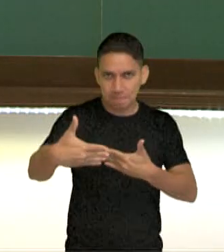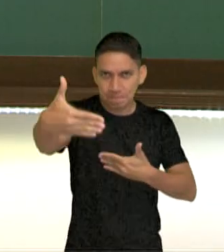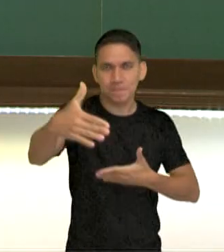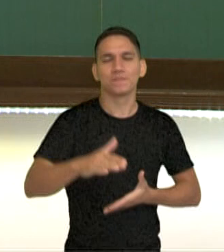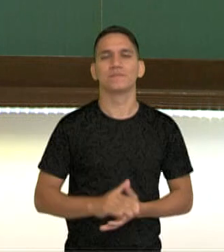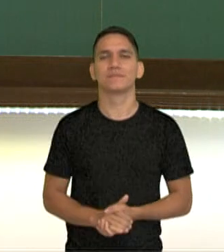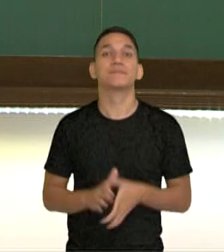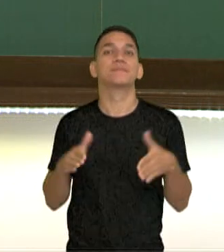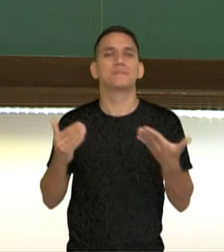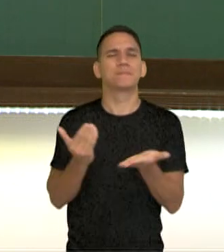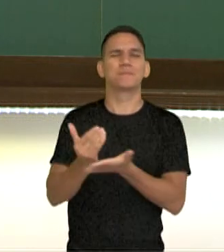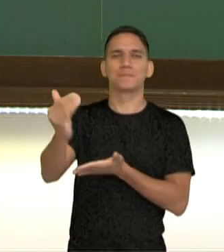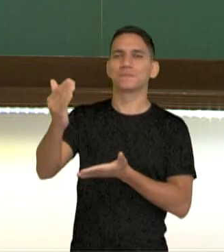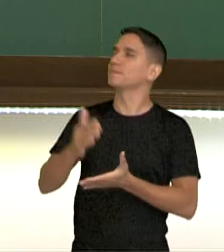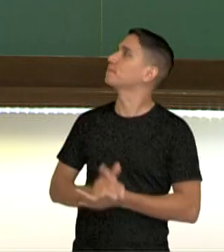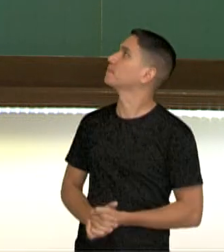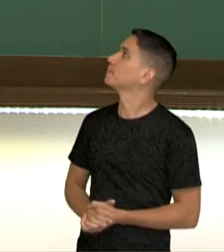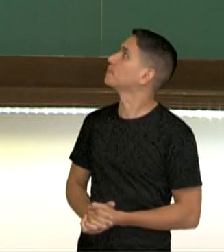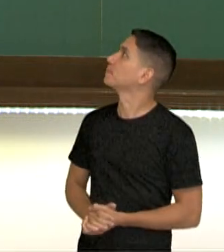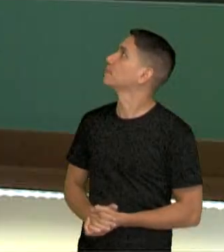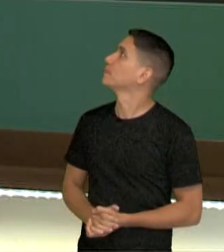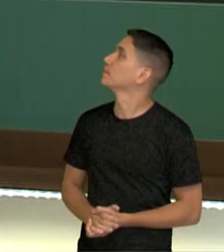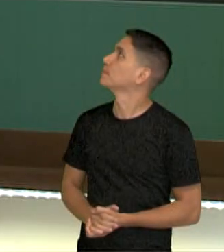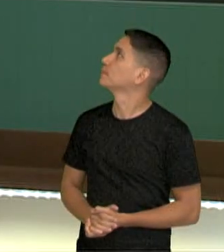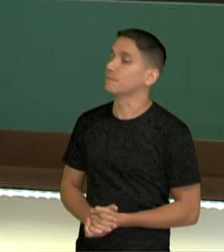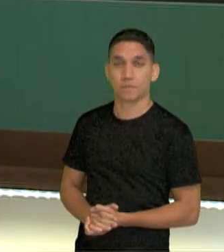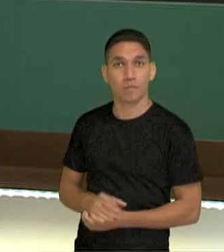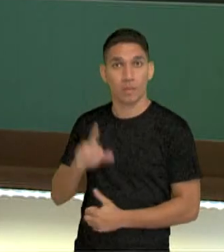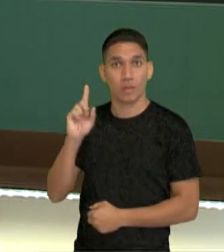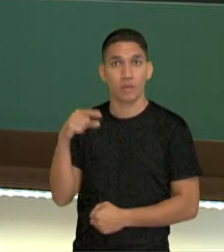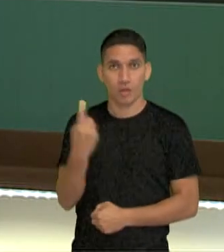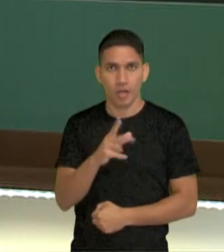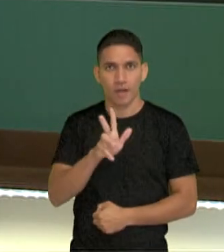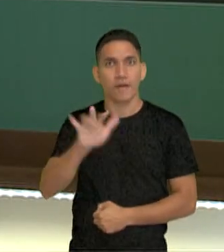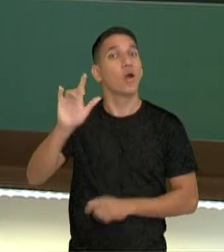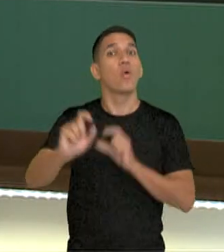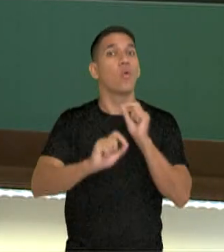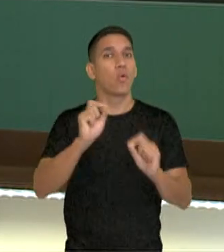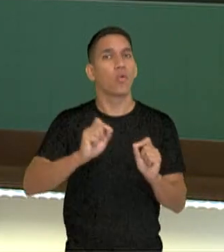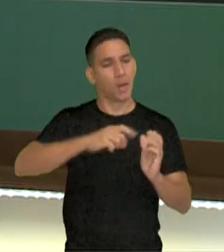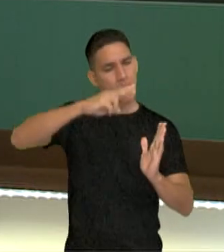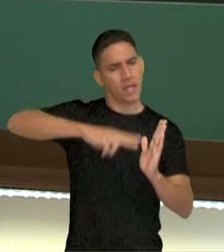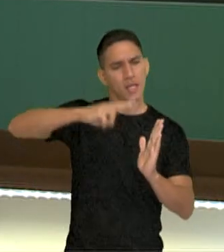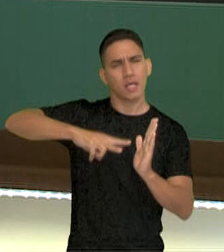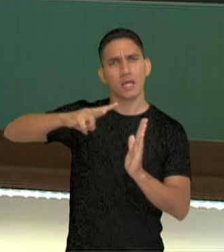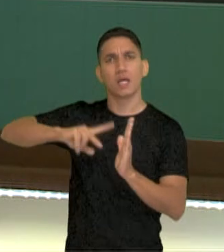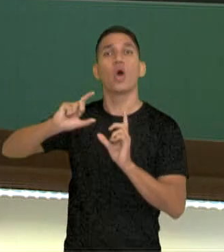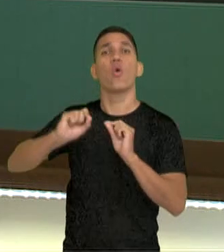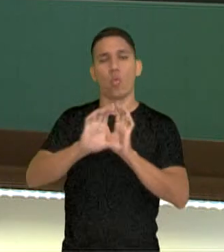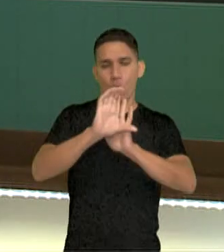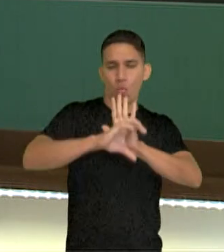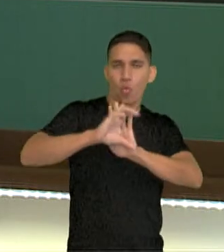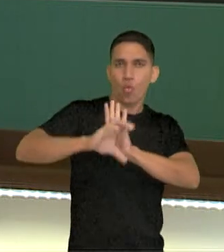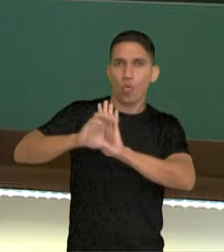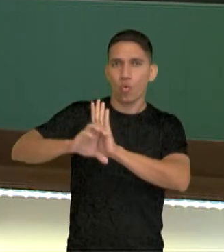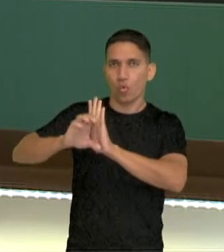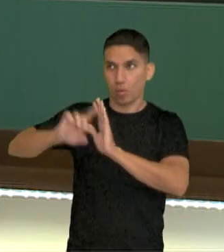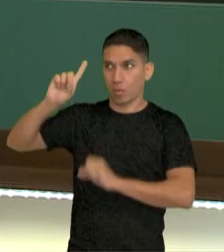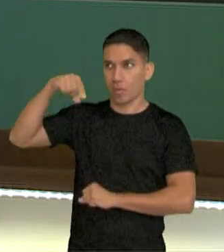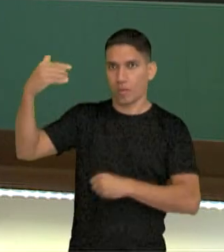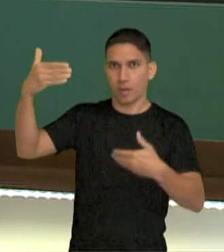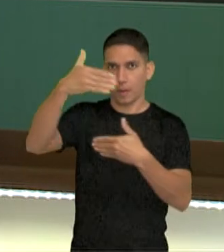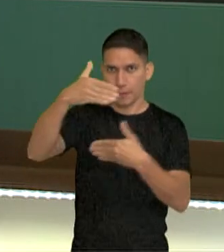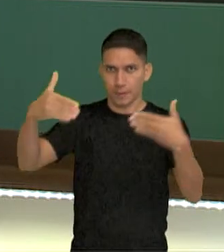Então, começamos. Nós vamos ler a definição no próximo slide